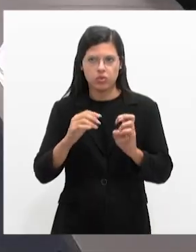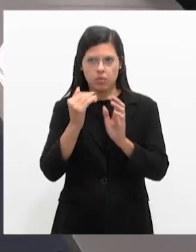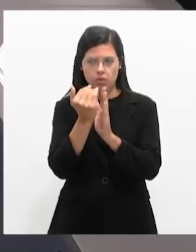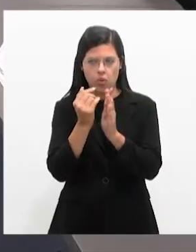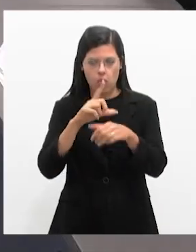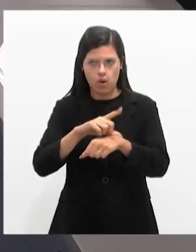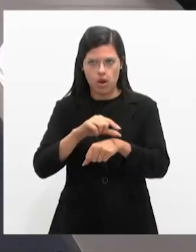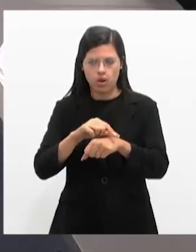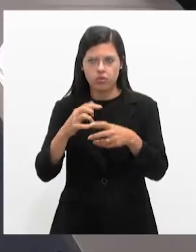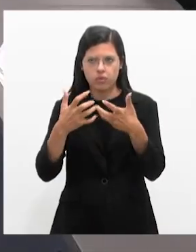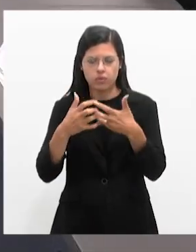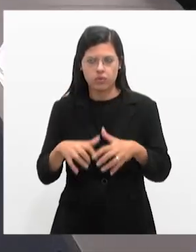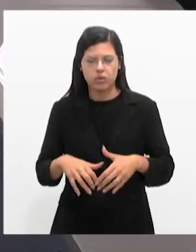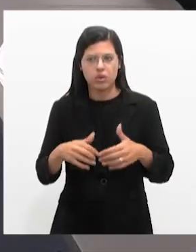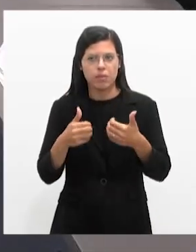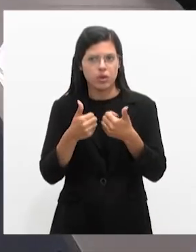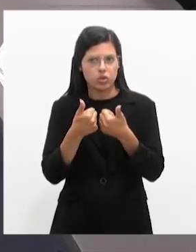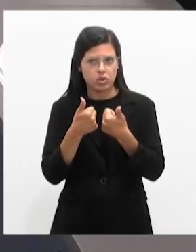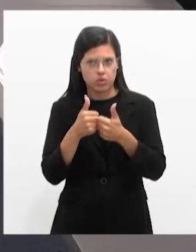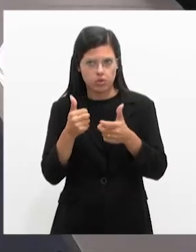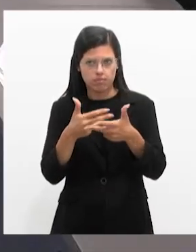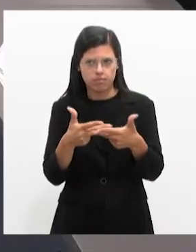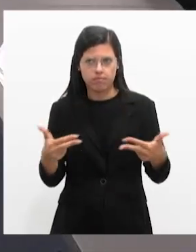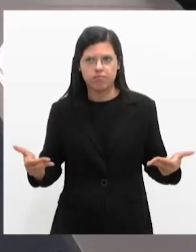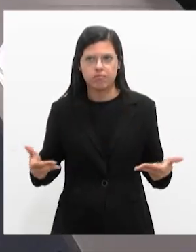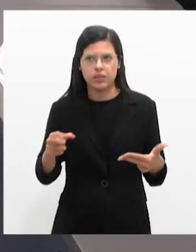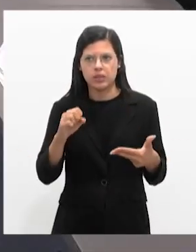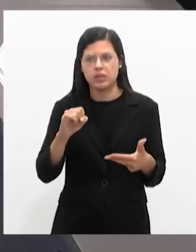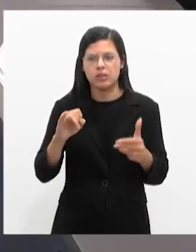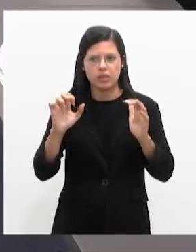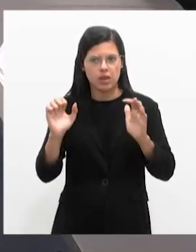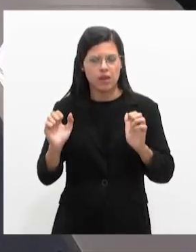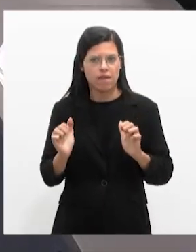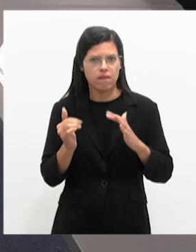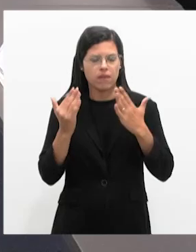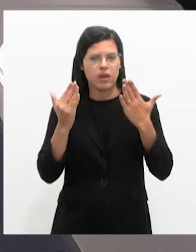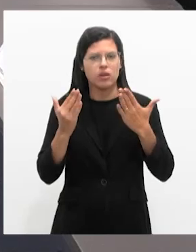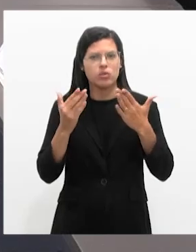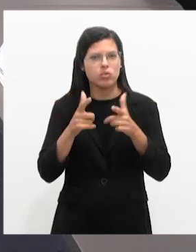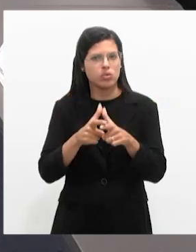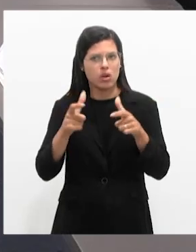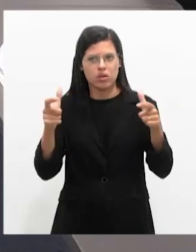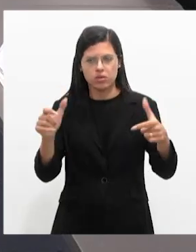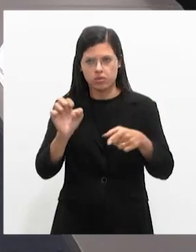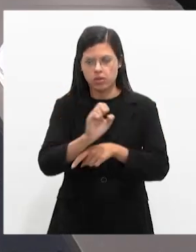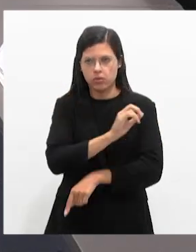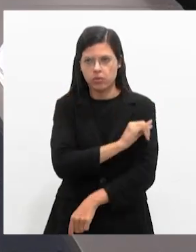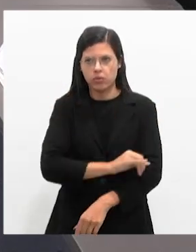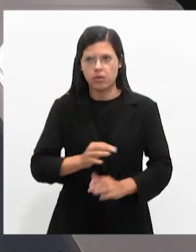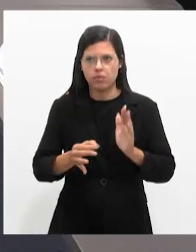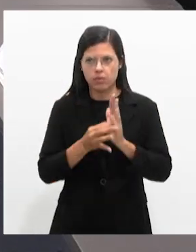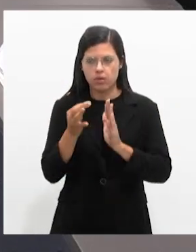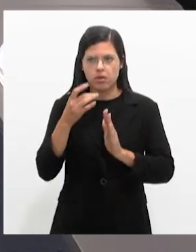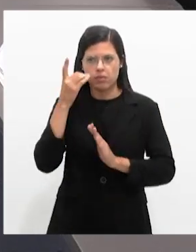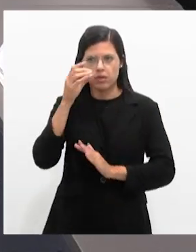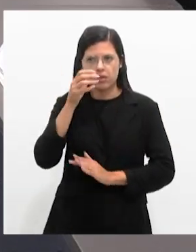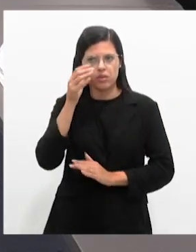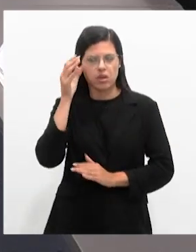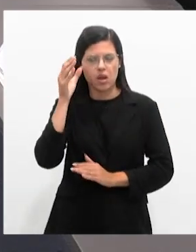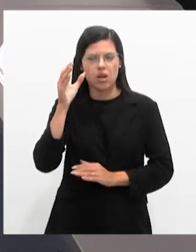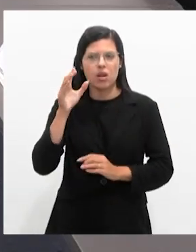dos transportes públicos em decorrência de mega eventos no Estado do Rio de Janeiro. Para parecer, deputada Célia. O parecer é